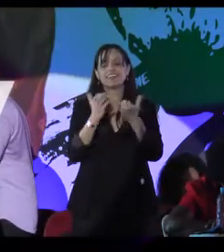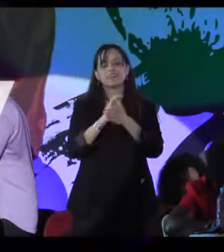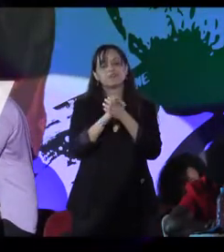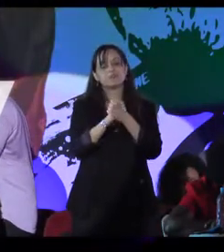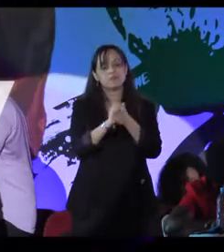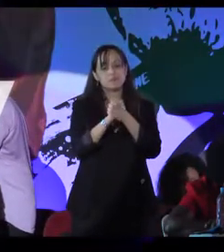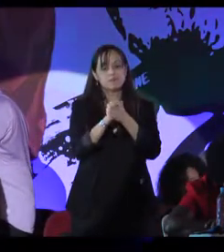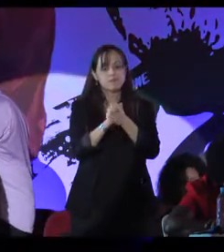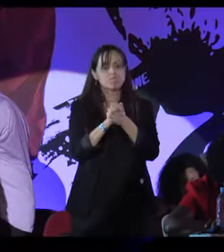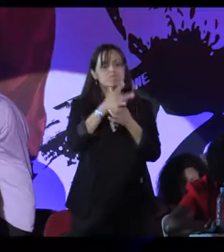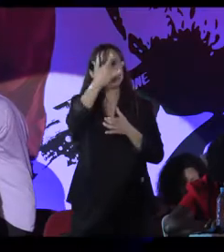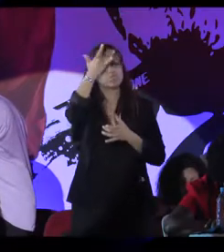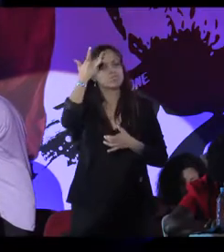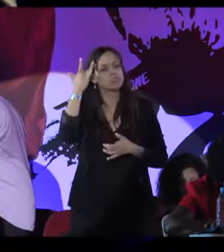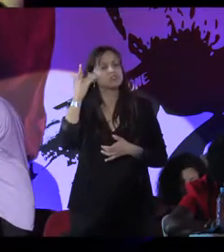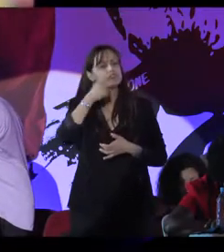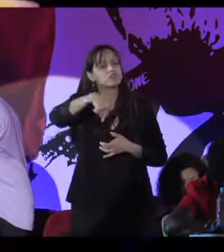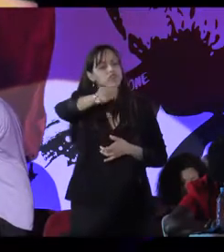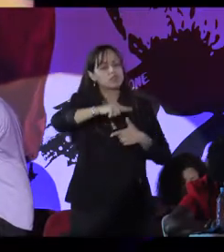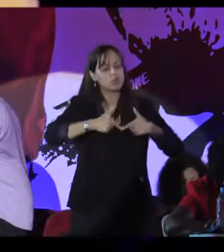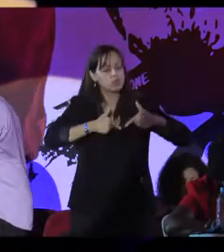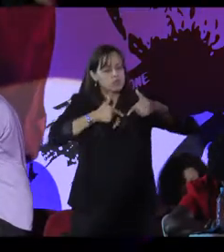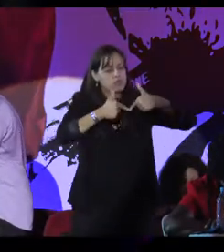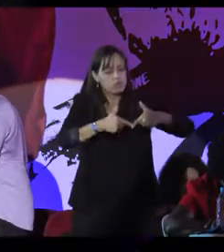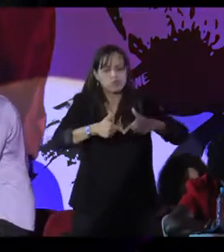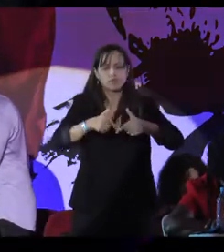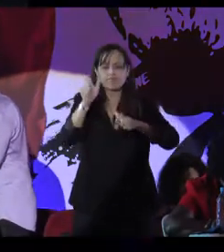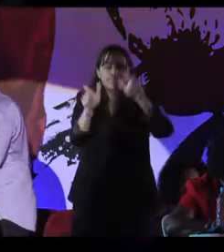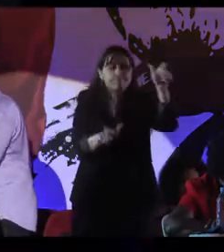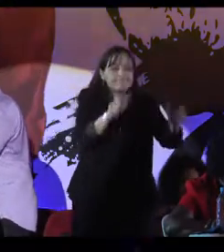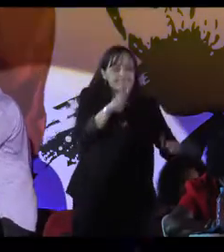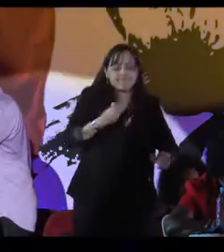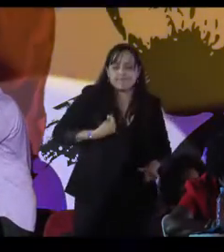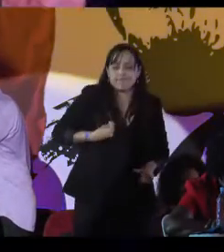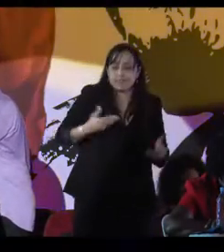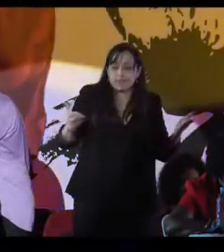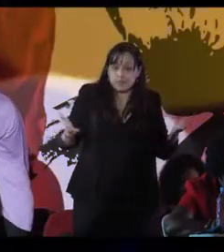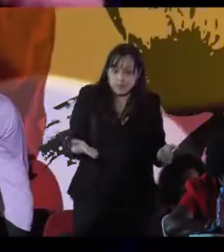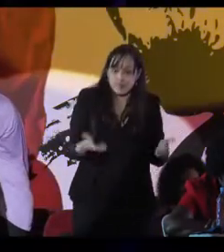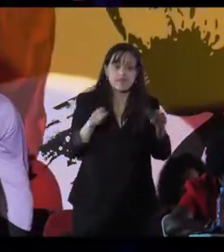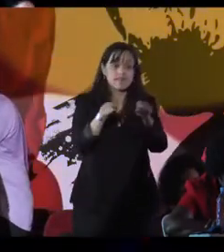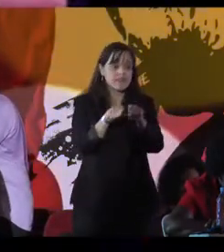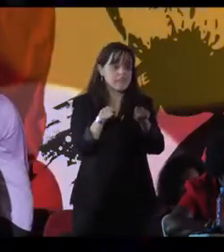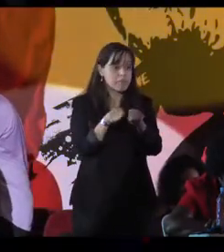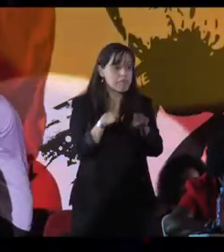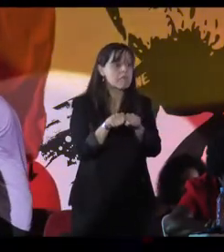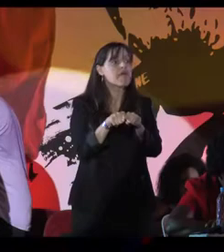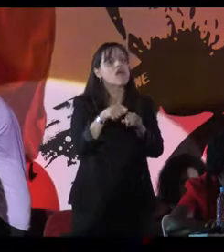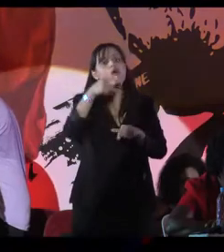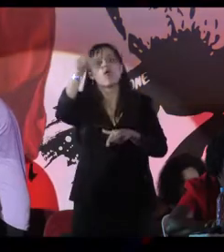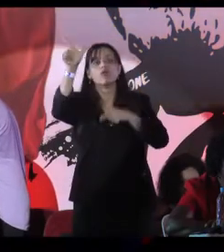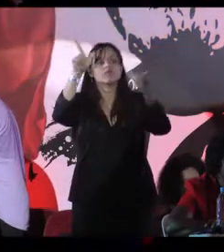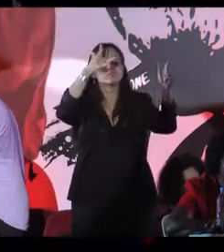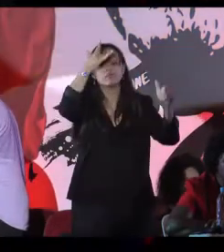a todos os militantes que estão aqui presentes, bem como aqueles que nos